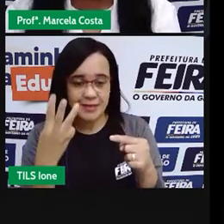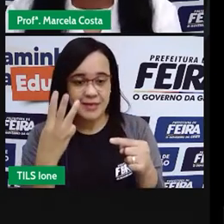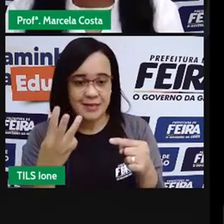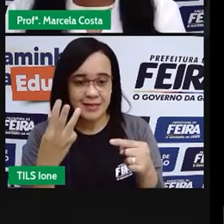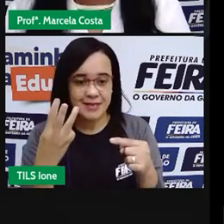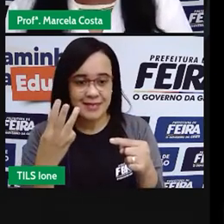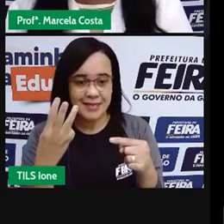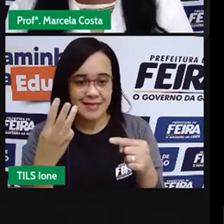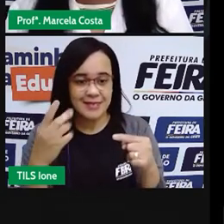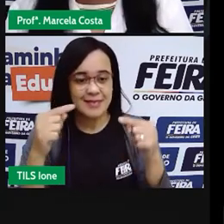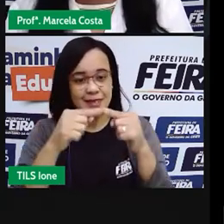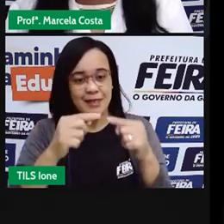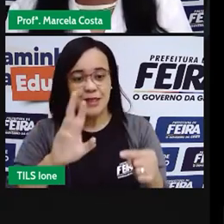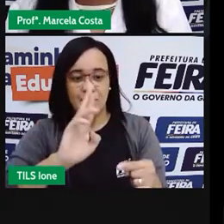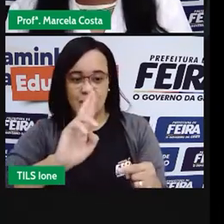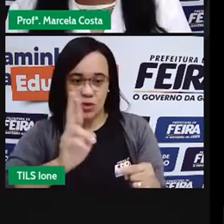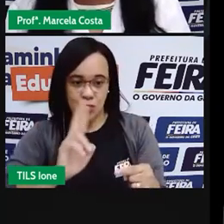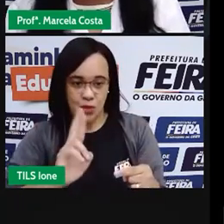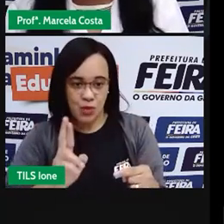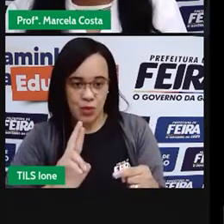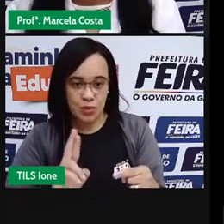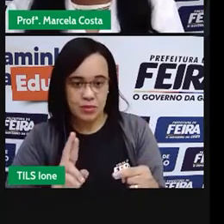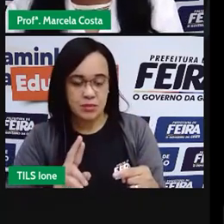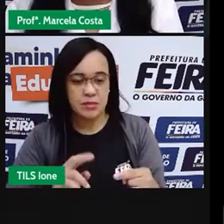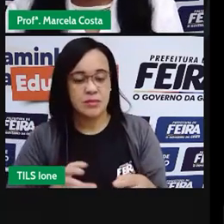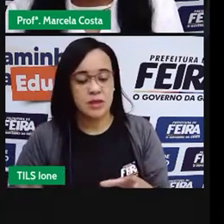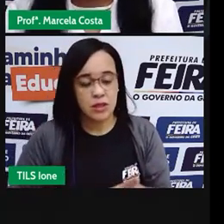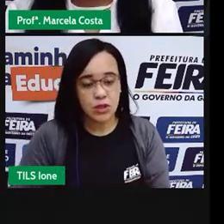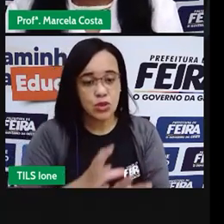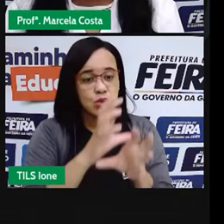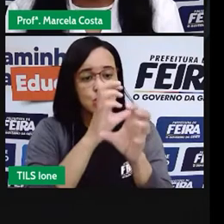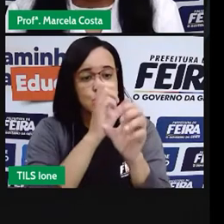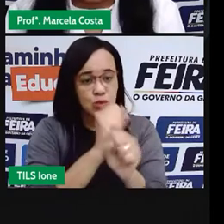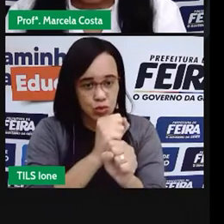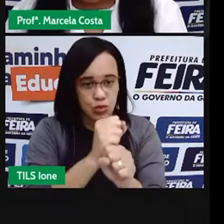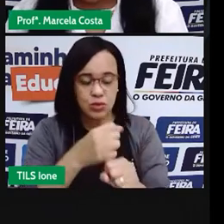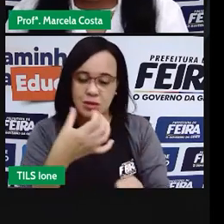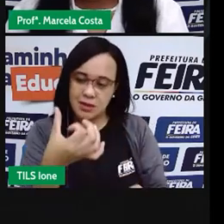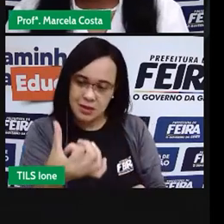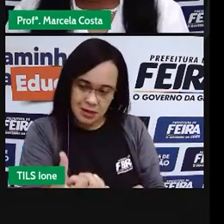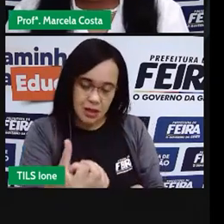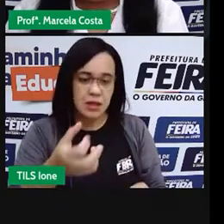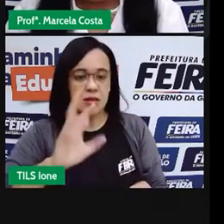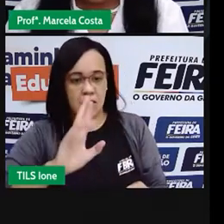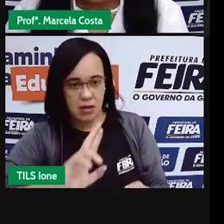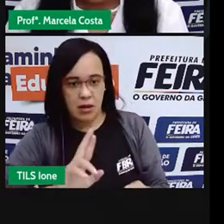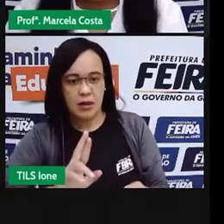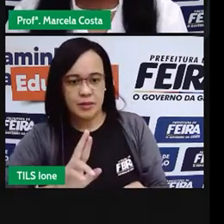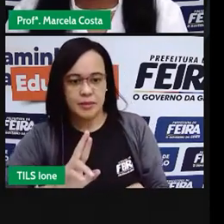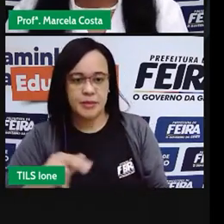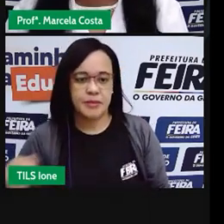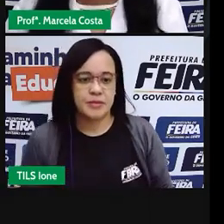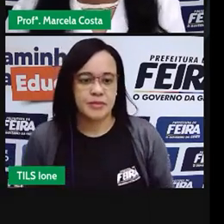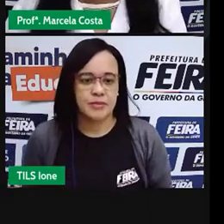R$2 fazem aí um valor de R$3.